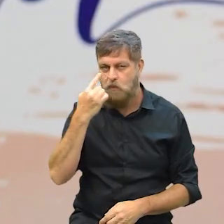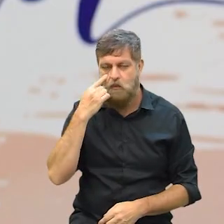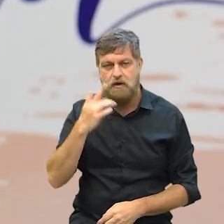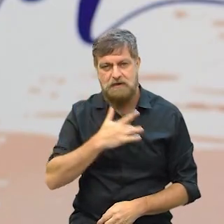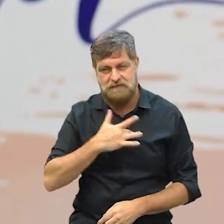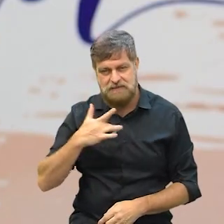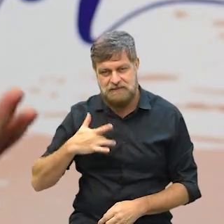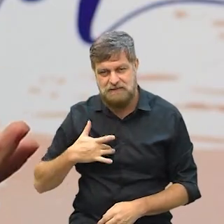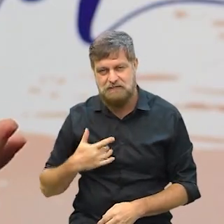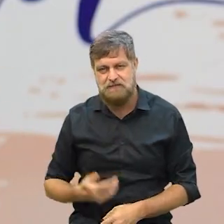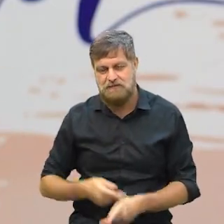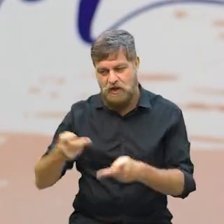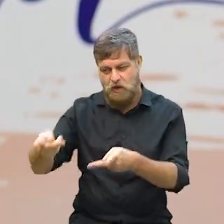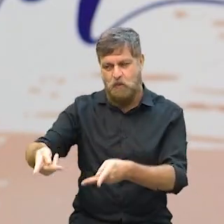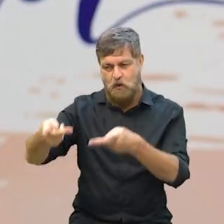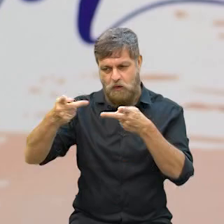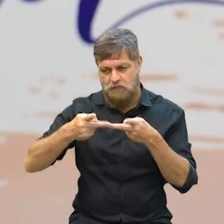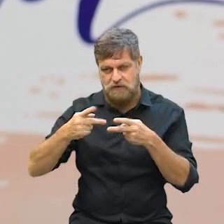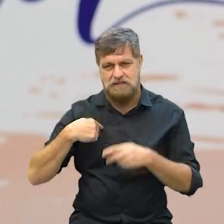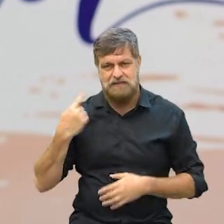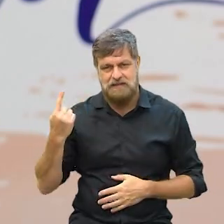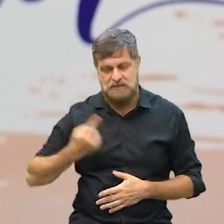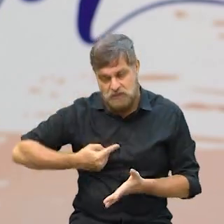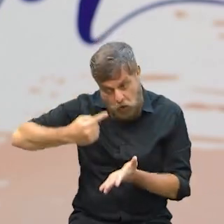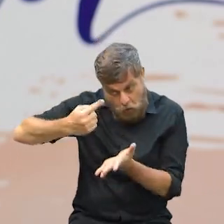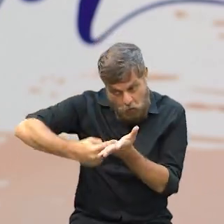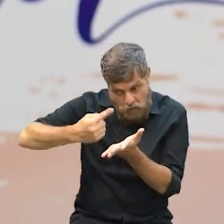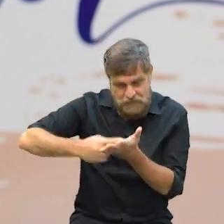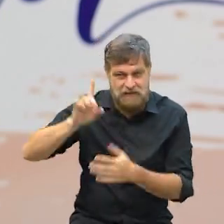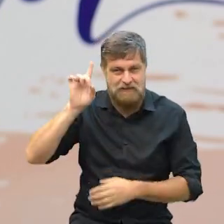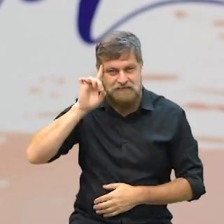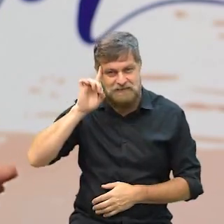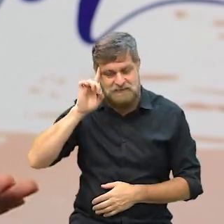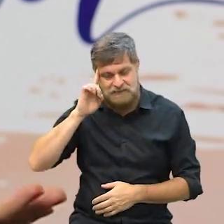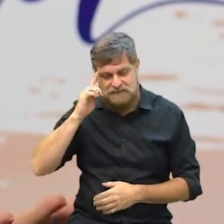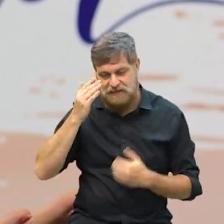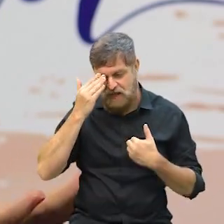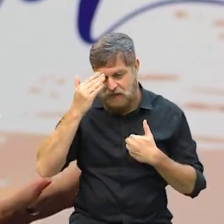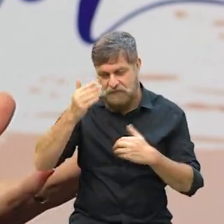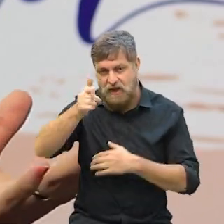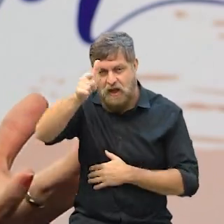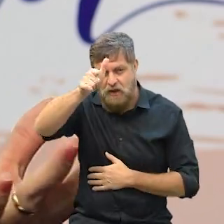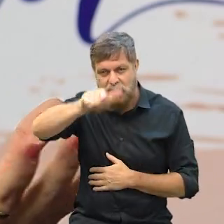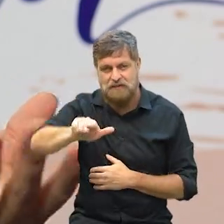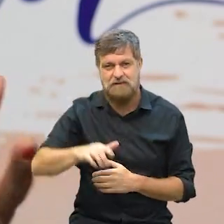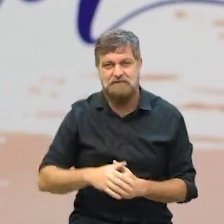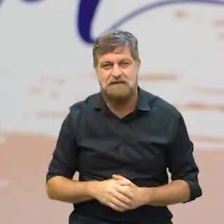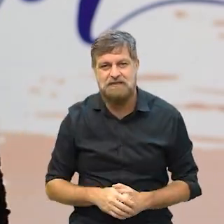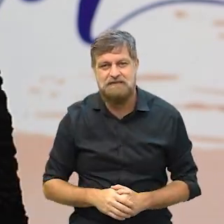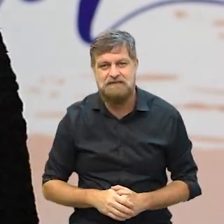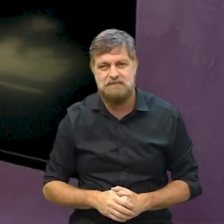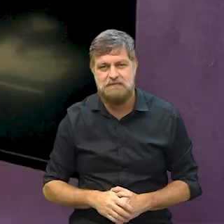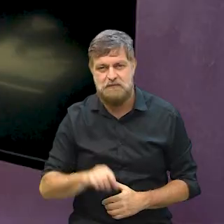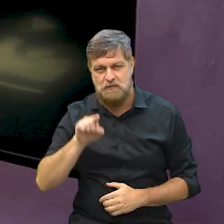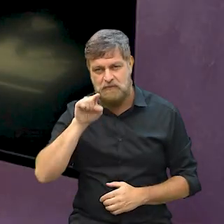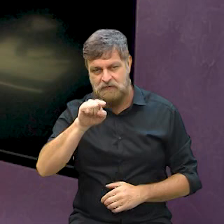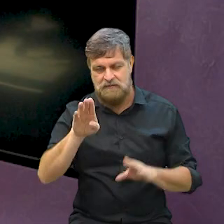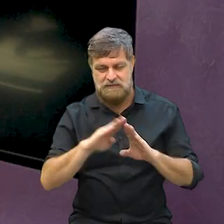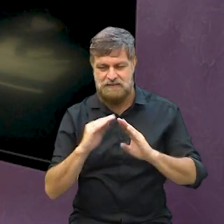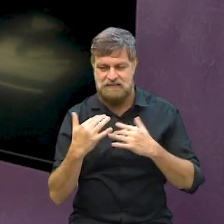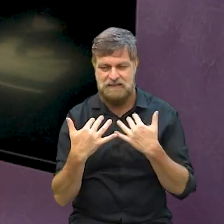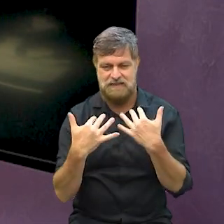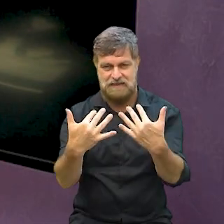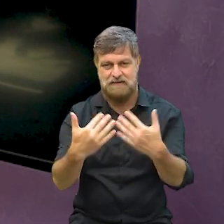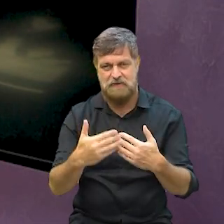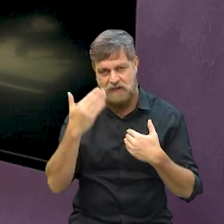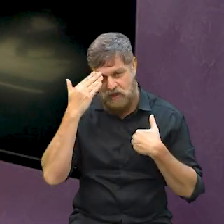Pode deixar, convite feito, a gente só fica aqui para marcar um dia. Então, mais uma vez, obrigada pela sua participação. A você de casa